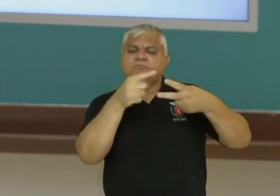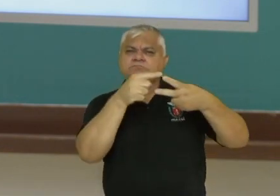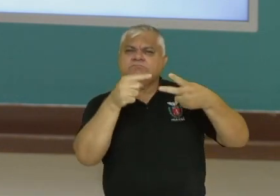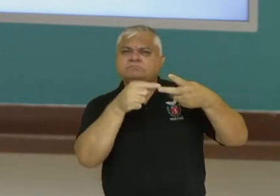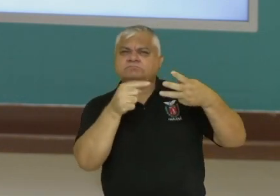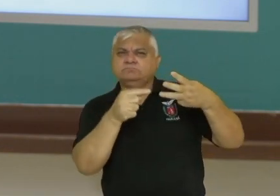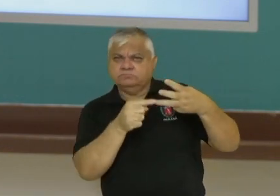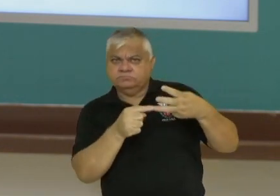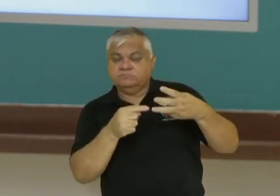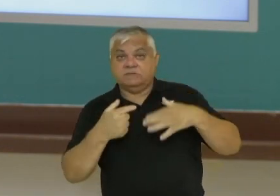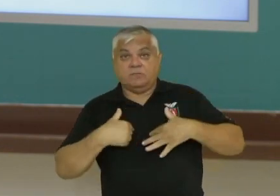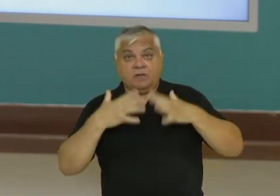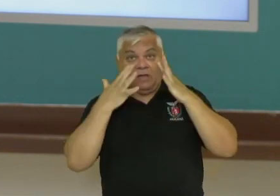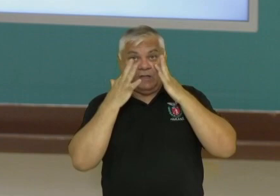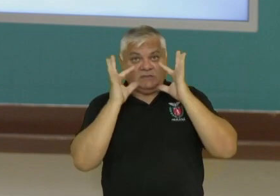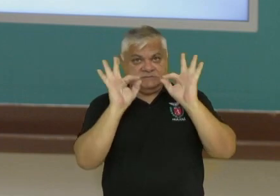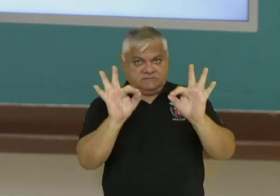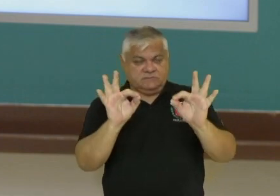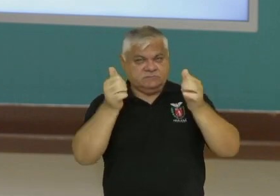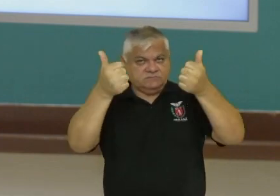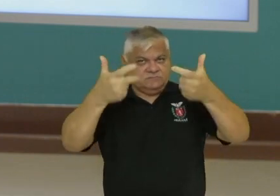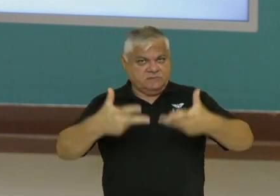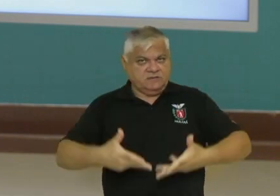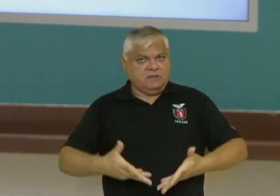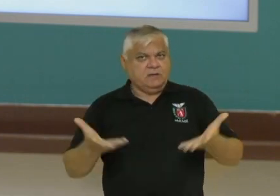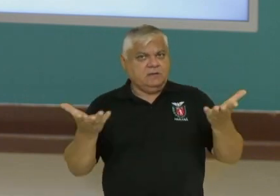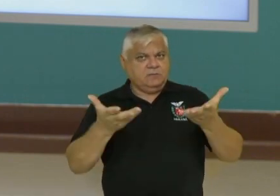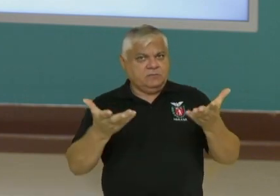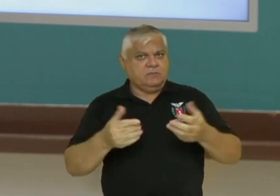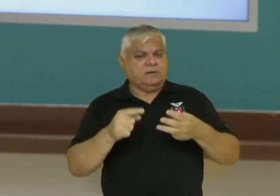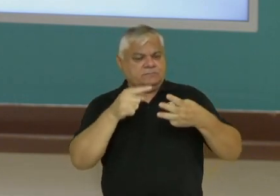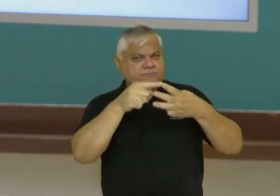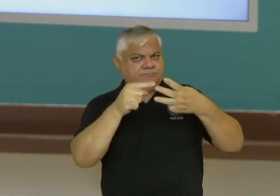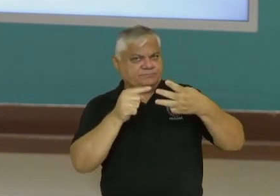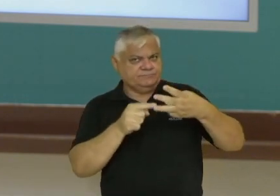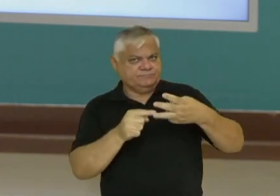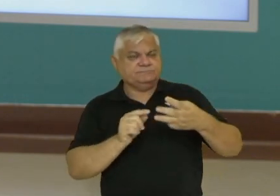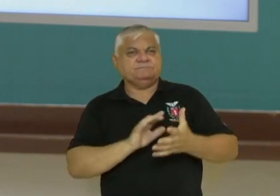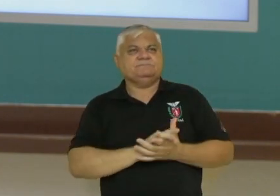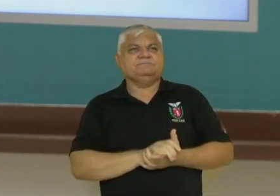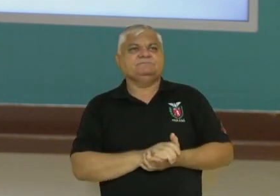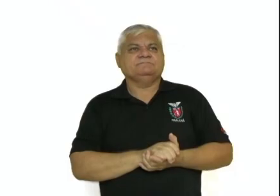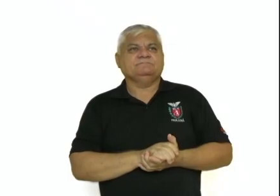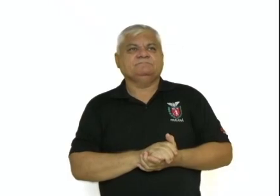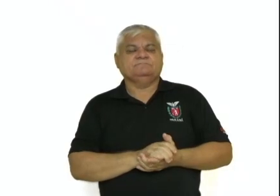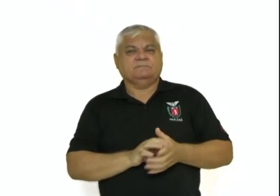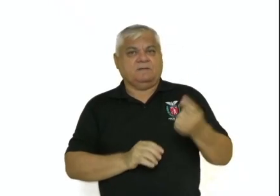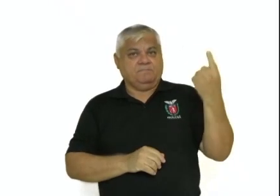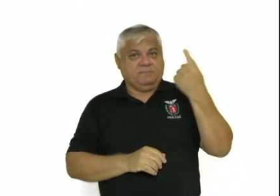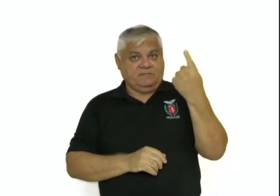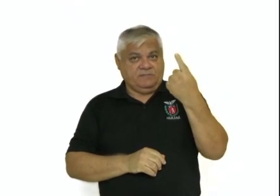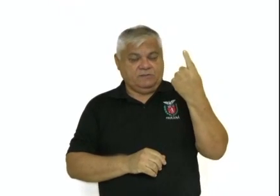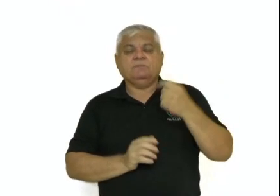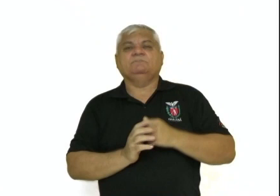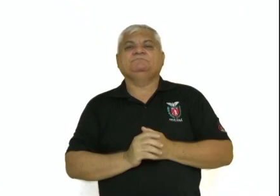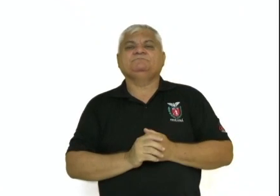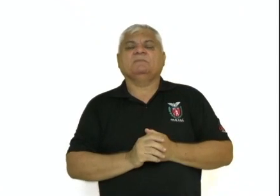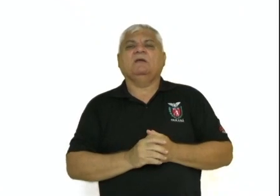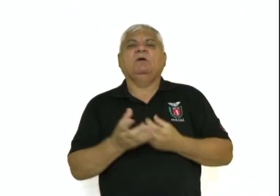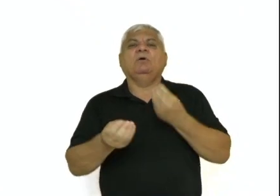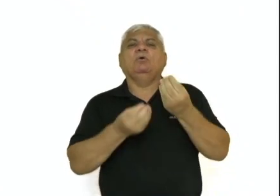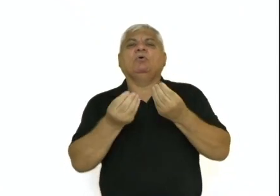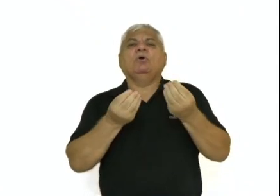prestem bastante atenção na minha explicação agora dessas 3 partes de atividade. A parte 1 é para vocês entenderem a